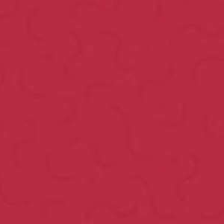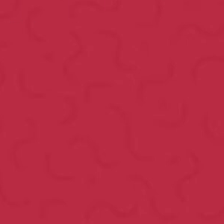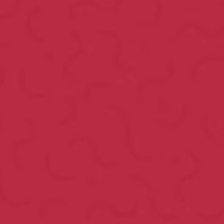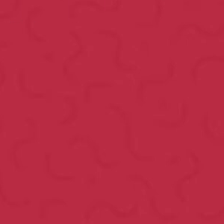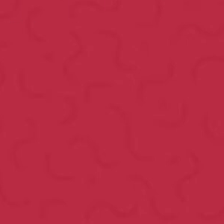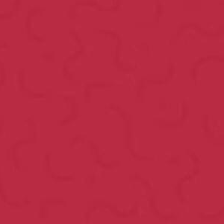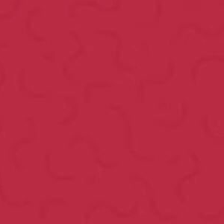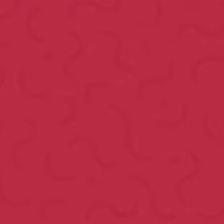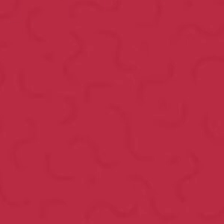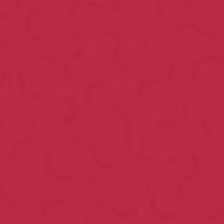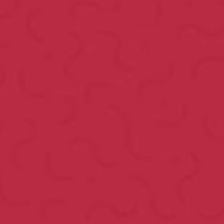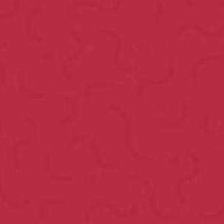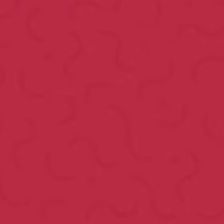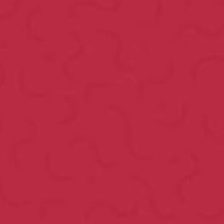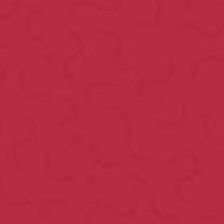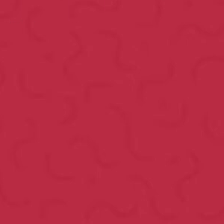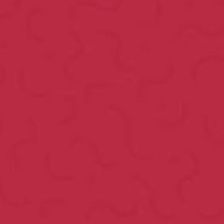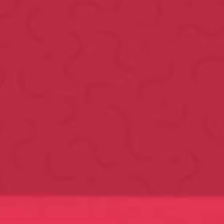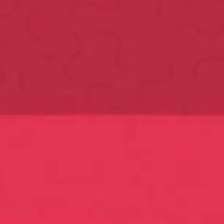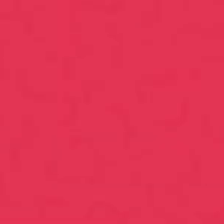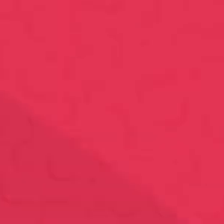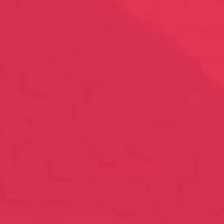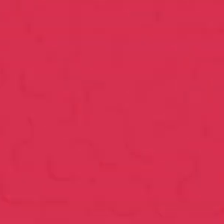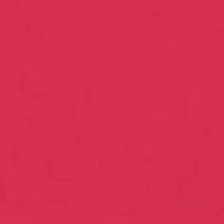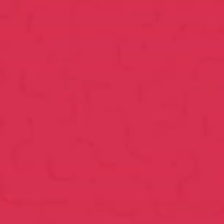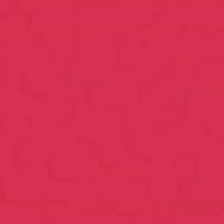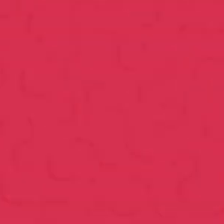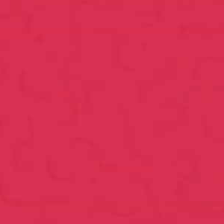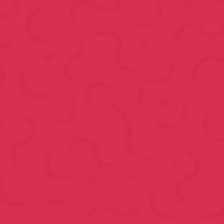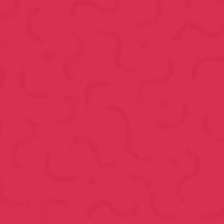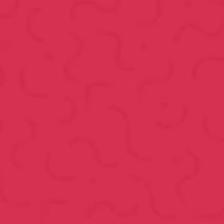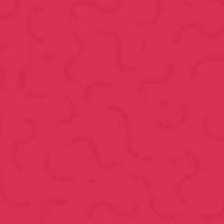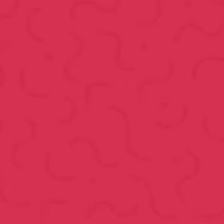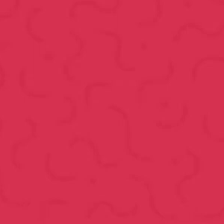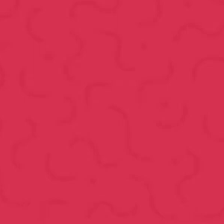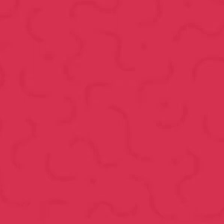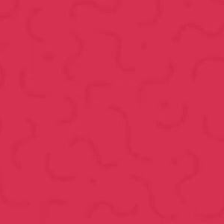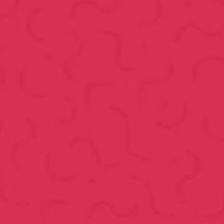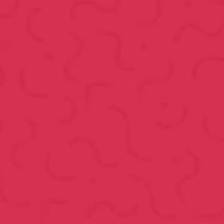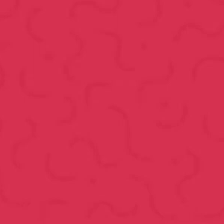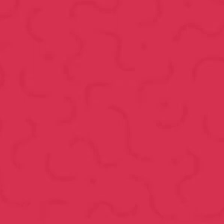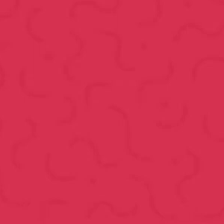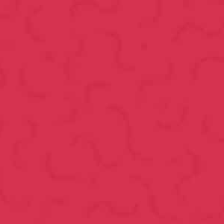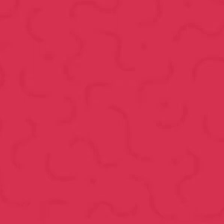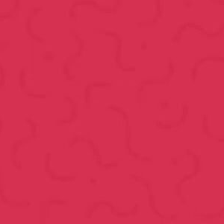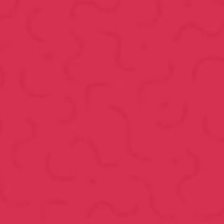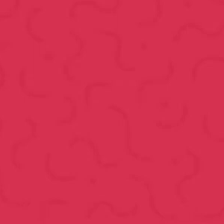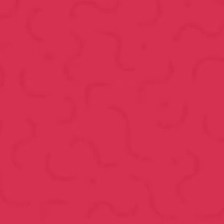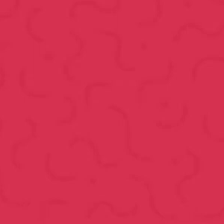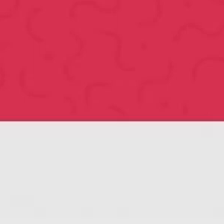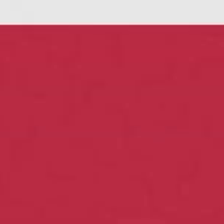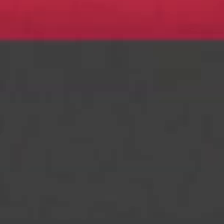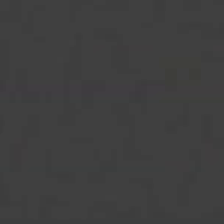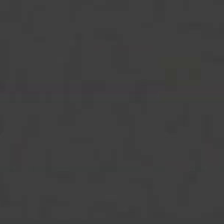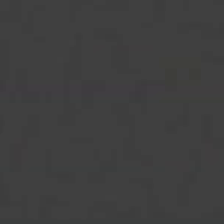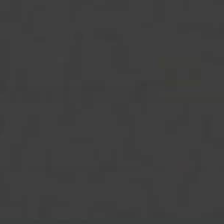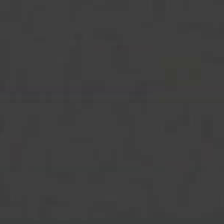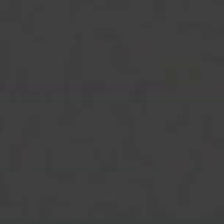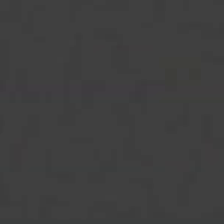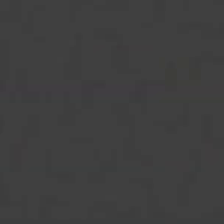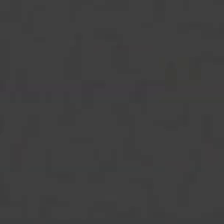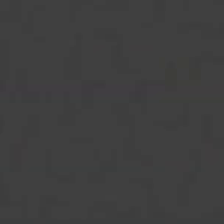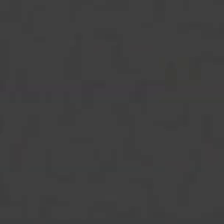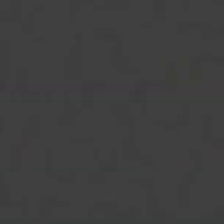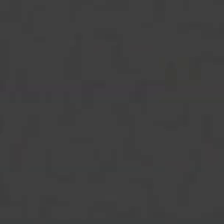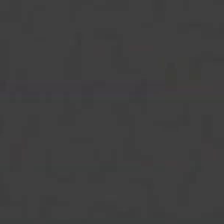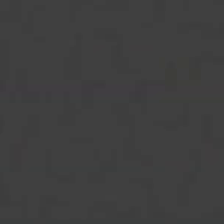e eliminar os pratinhos de plantas. Todo cuidado é pouco. É bom ficar atento aos sintomas. Se você tiver